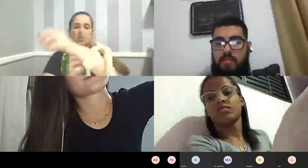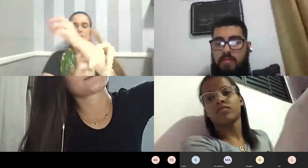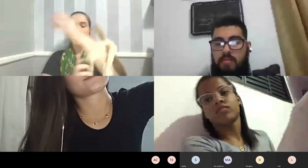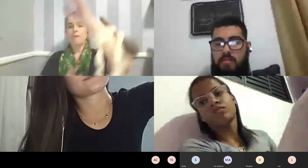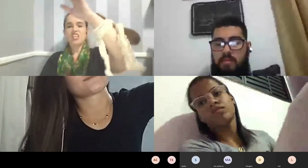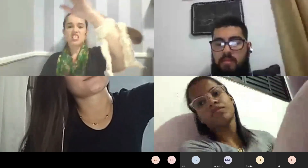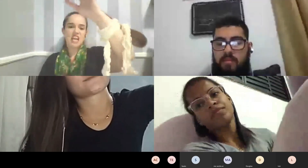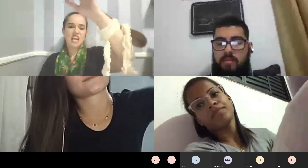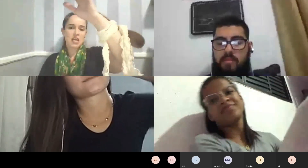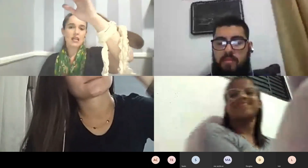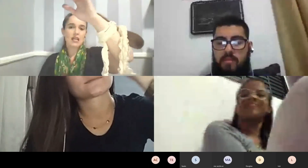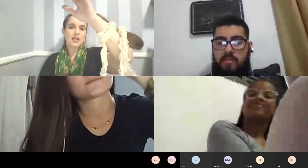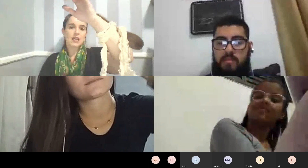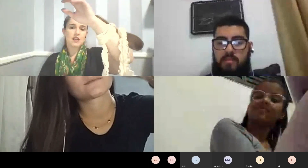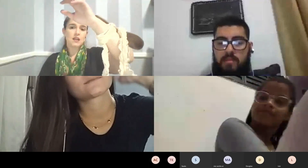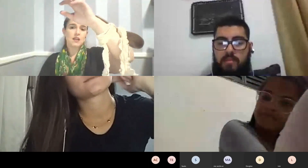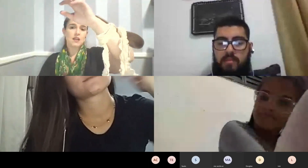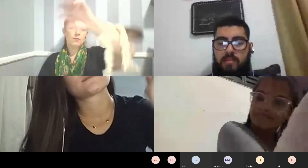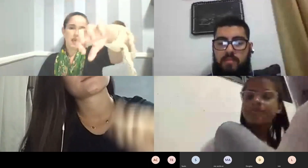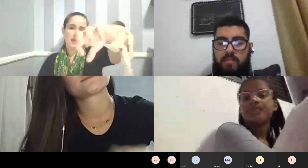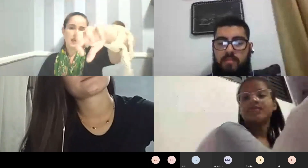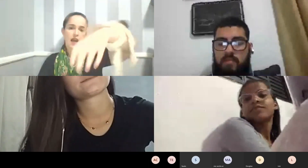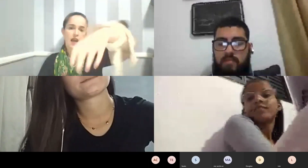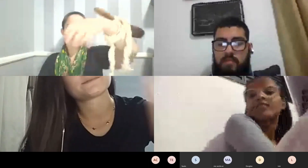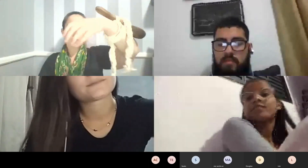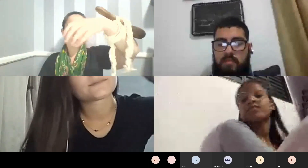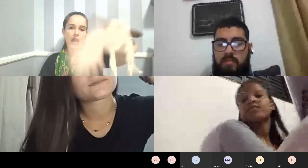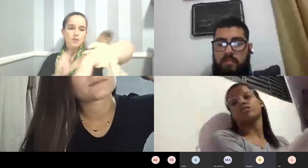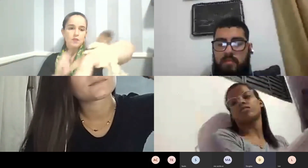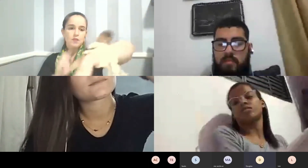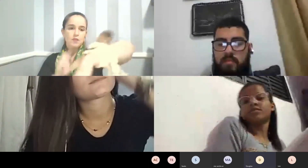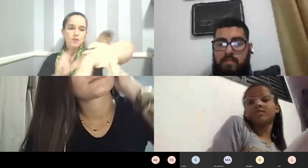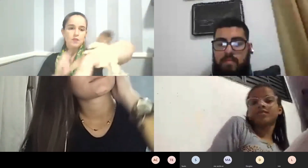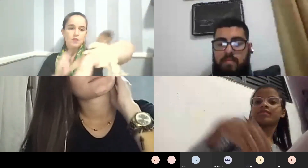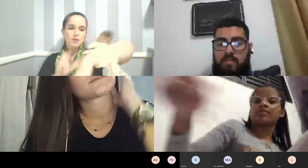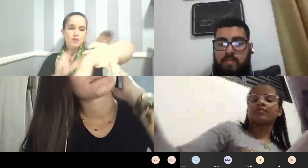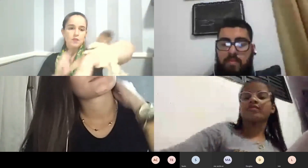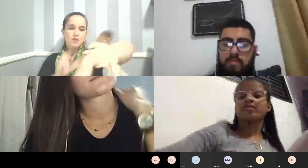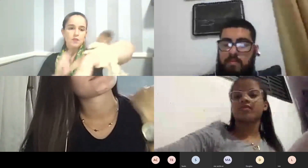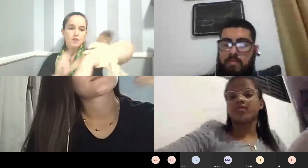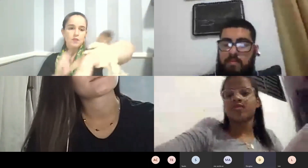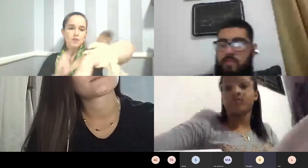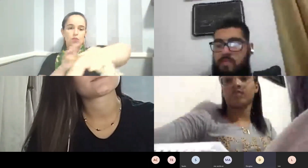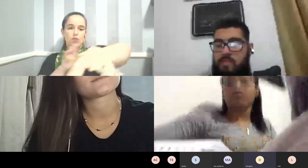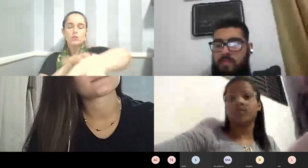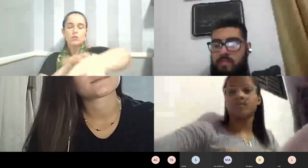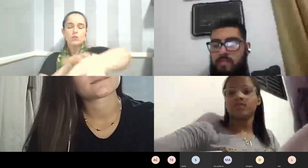todo, está frouxinho. Mas deixa ele ali. Por quê? A qualquer minuto